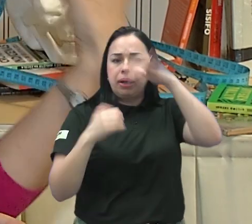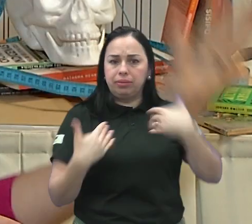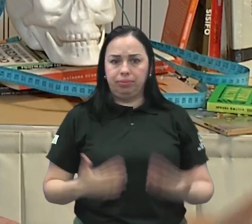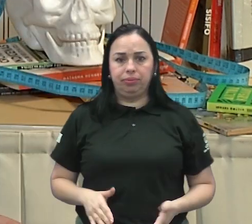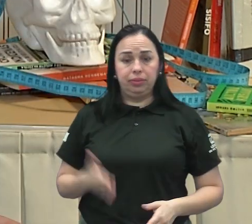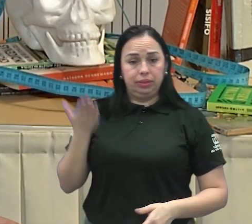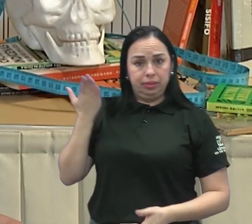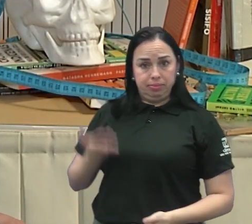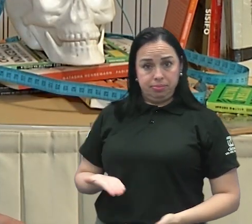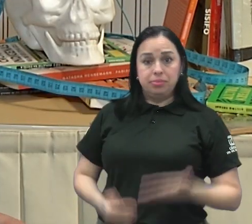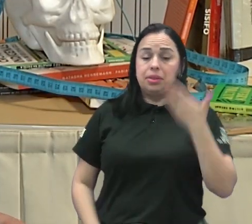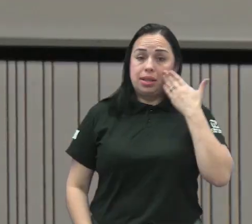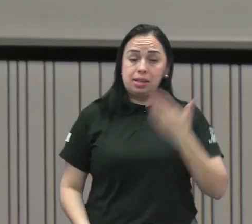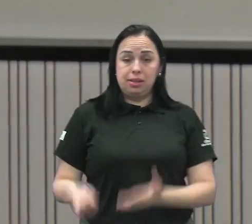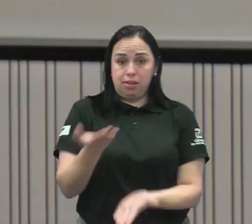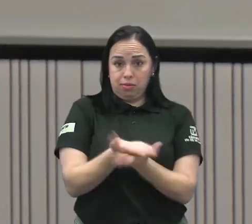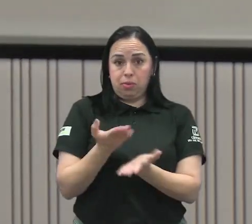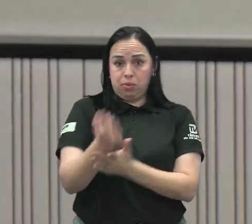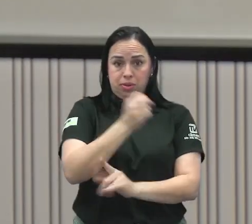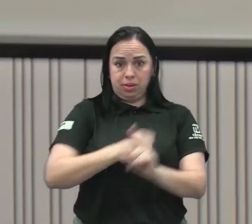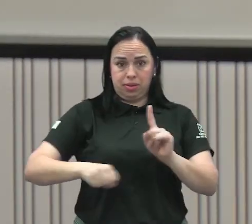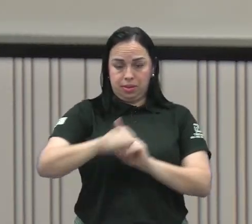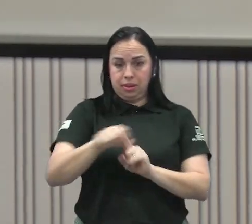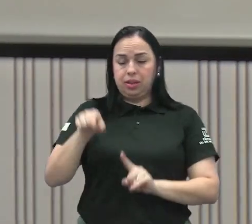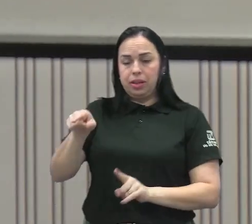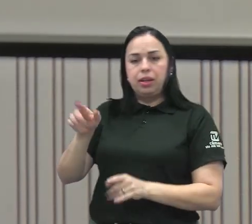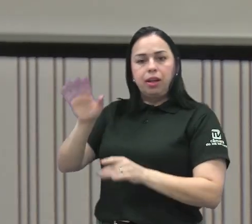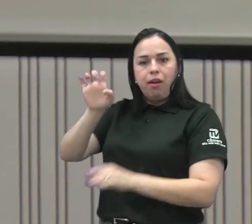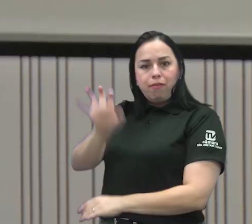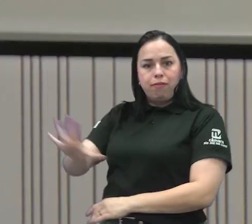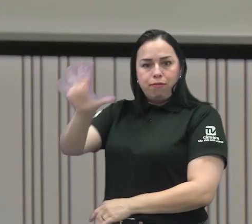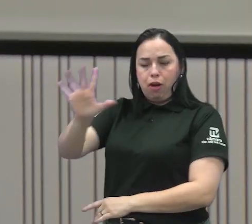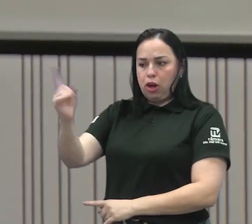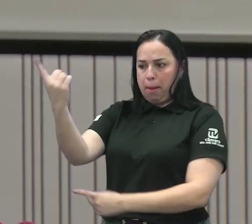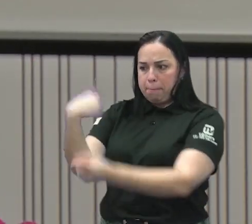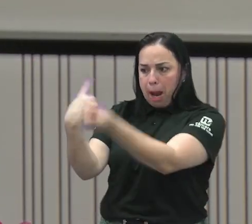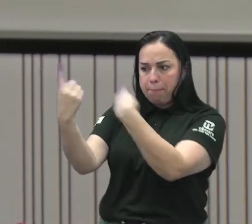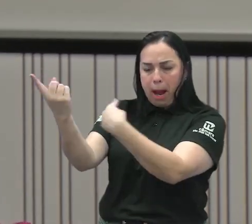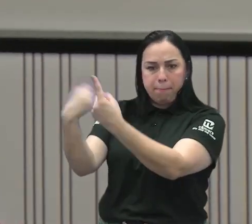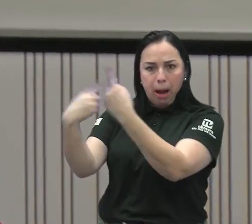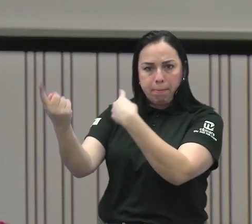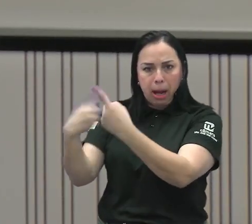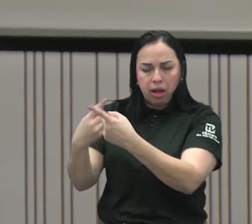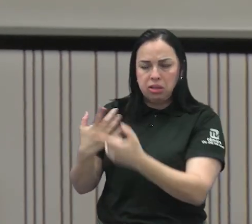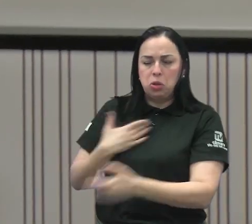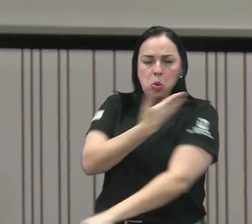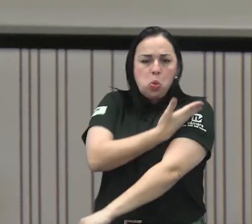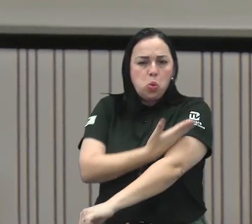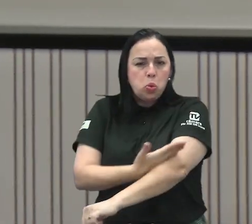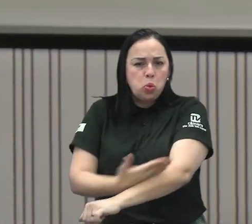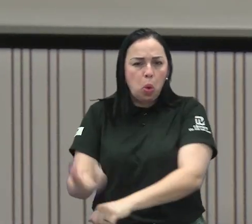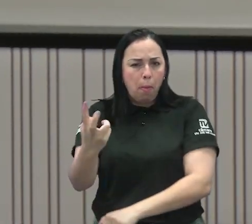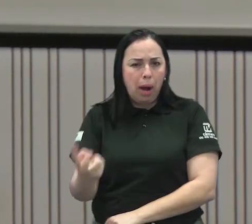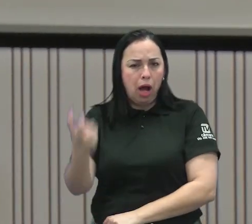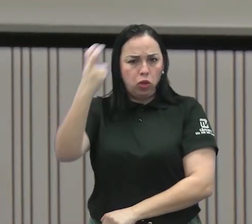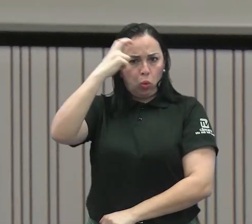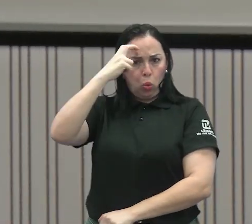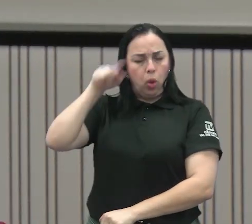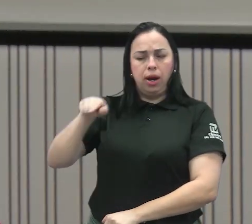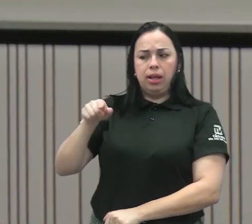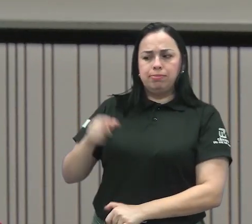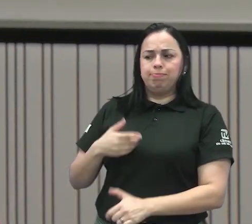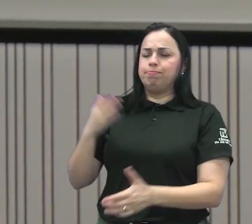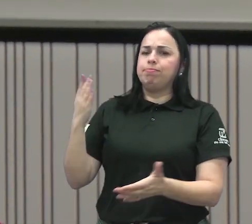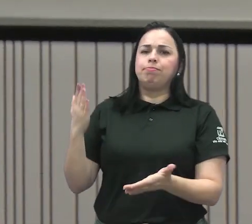gente vai construir saber também. Segundo esta socióloga, o pensamento eurocêntrico, aquele que impõe uma supremacia